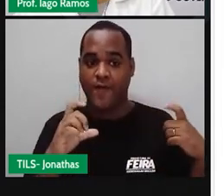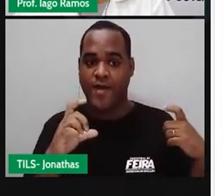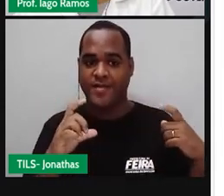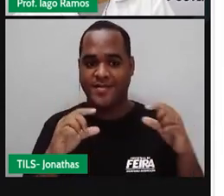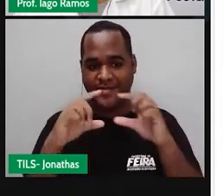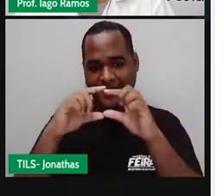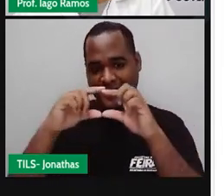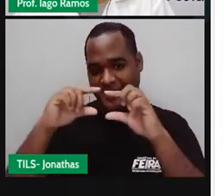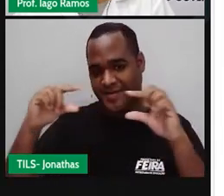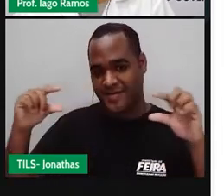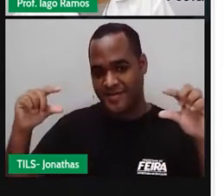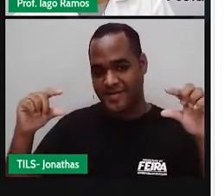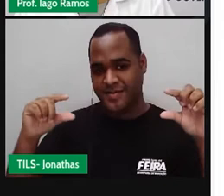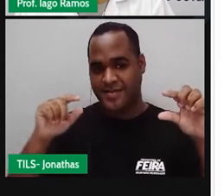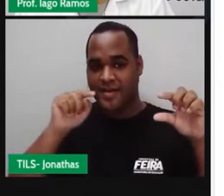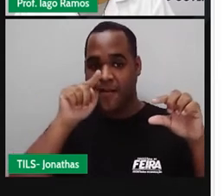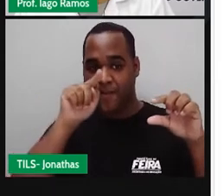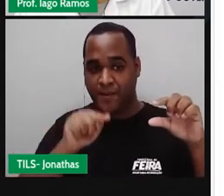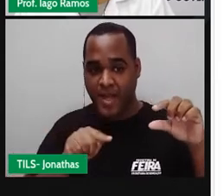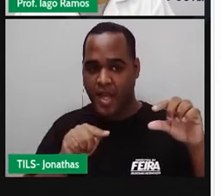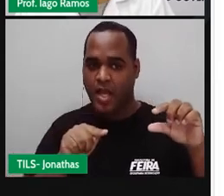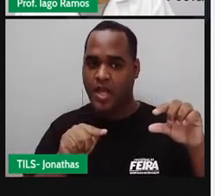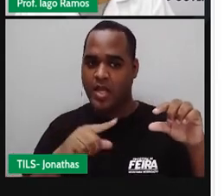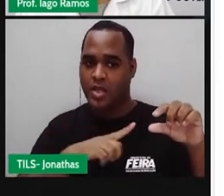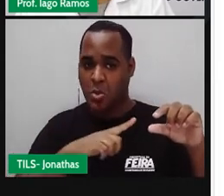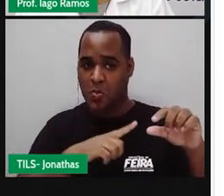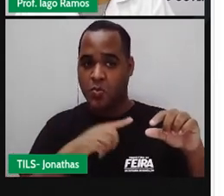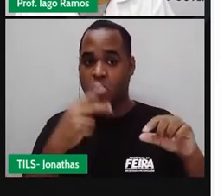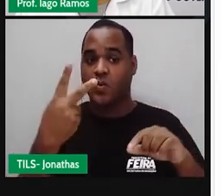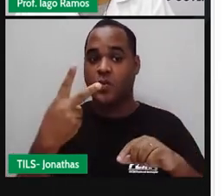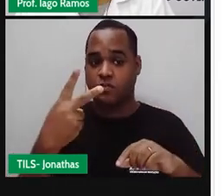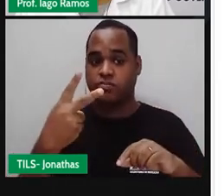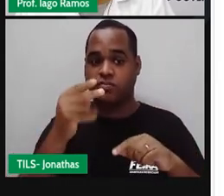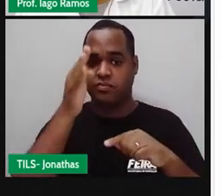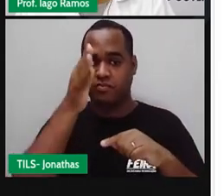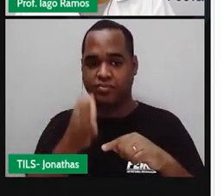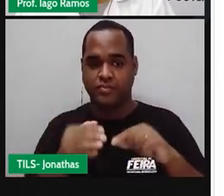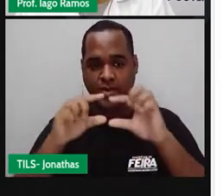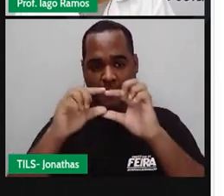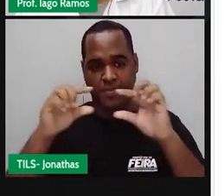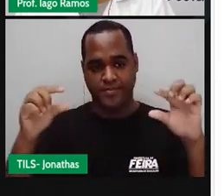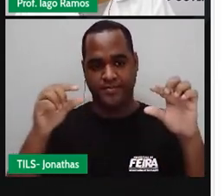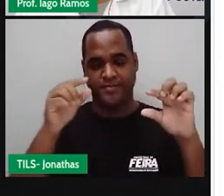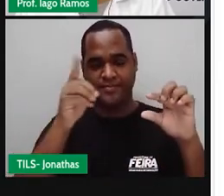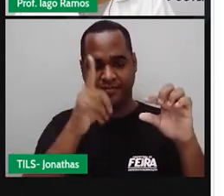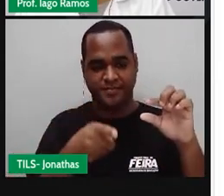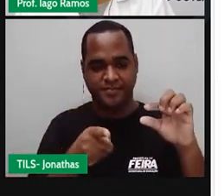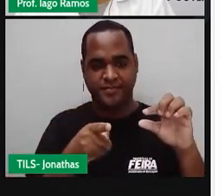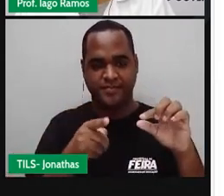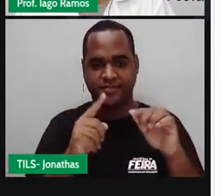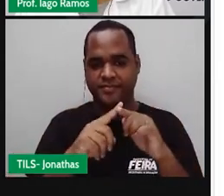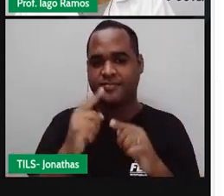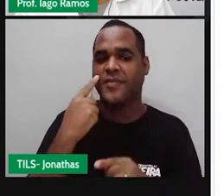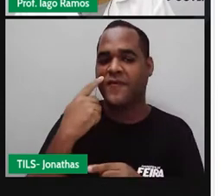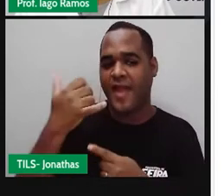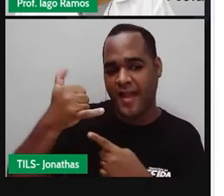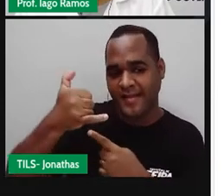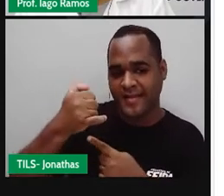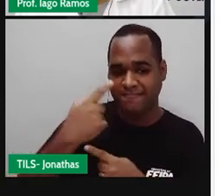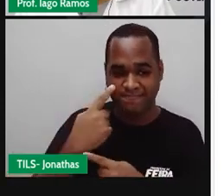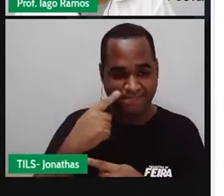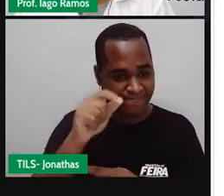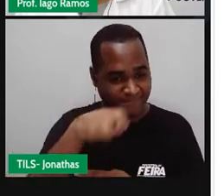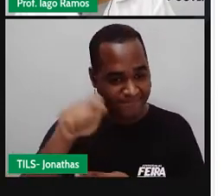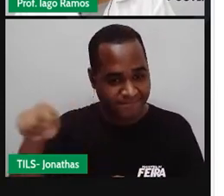apontando aqui ó essa barra foi dividido em dois pedaços ó pedaço um eu vou pegar uma canetinha para ficar mais